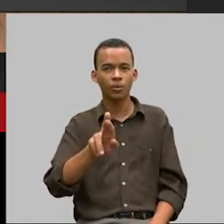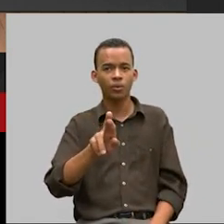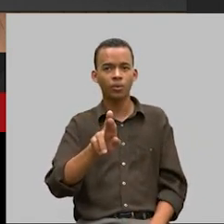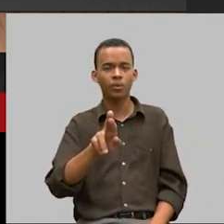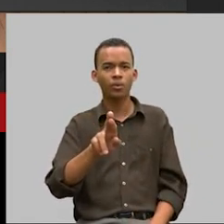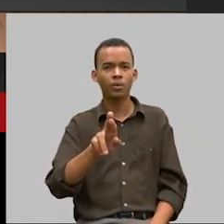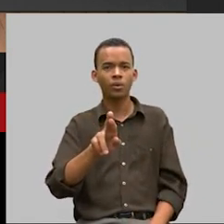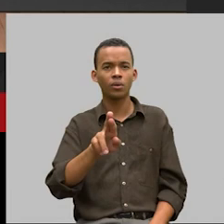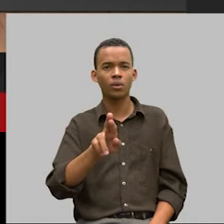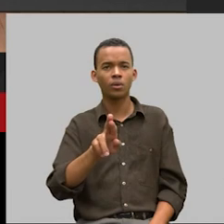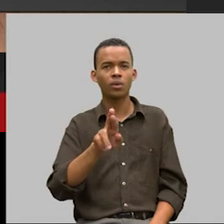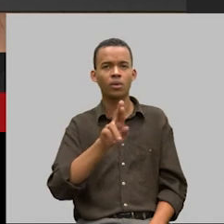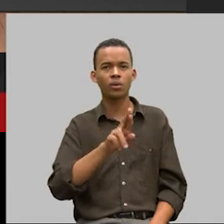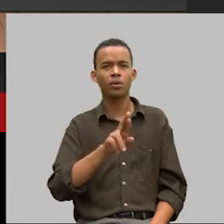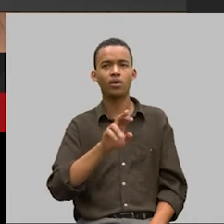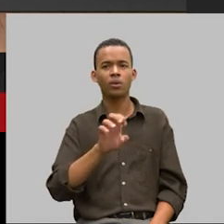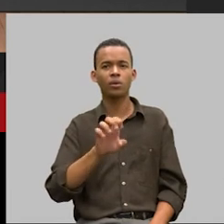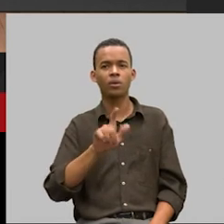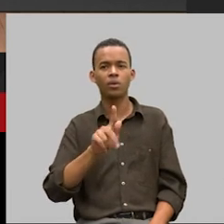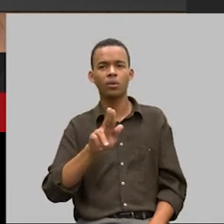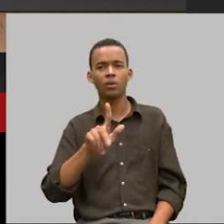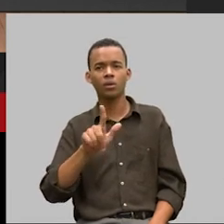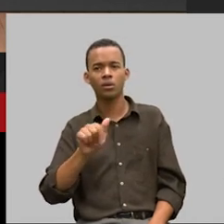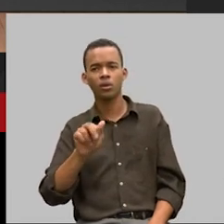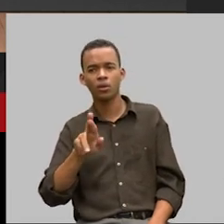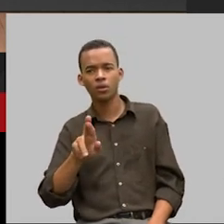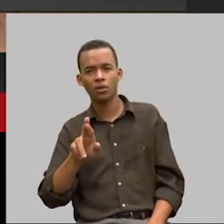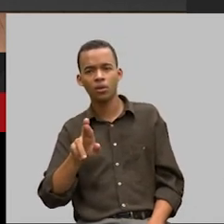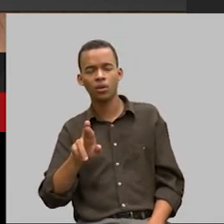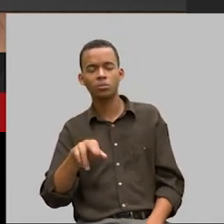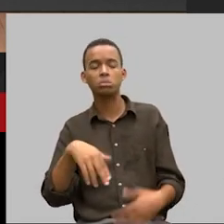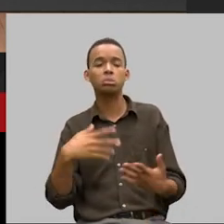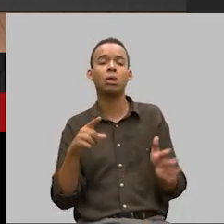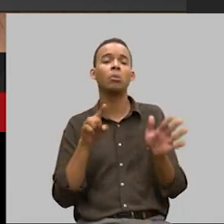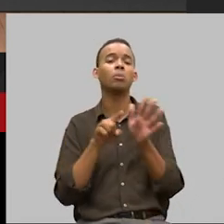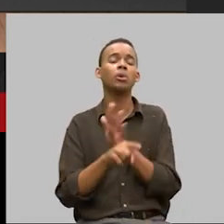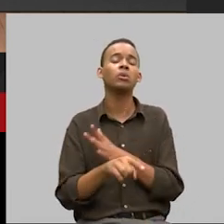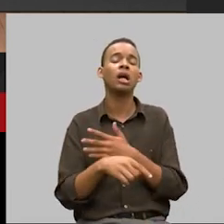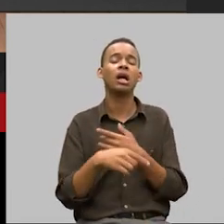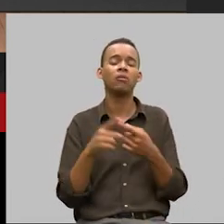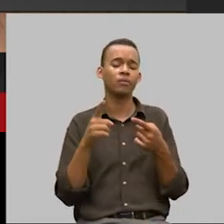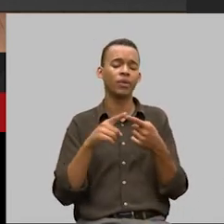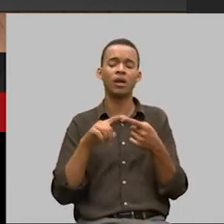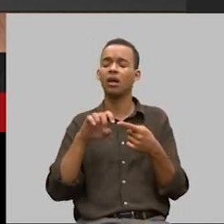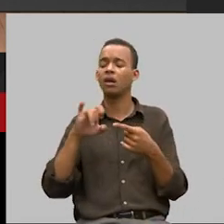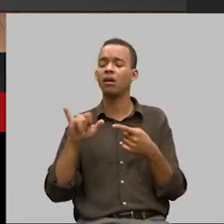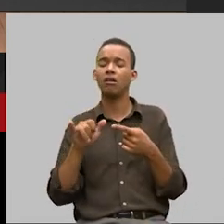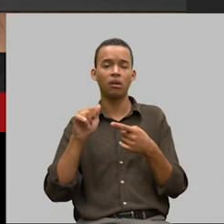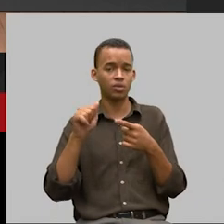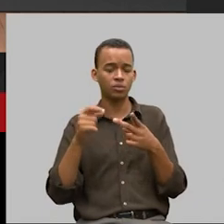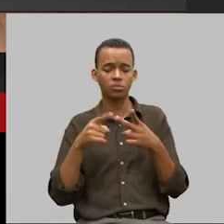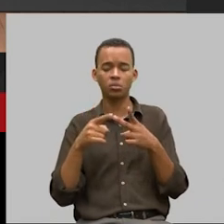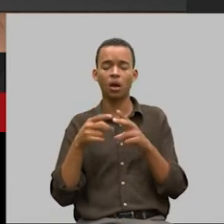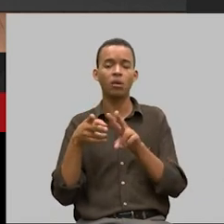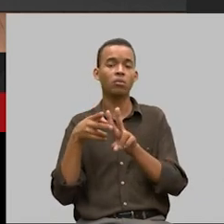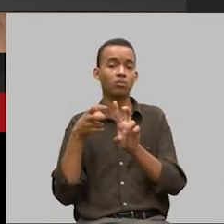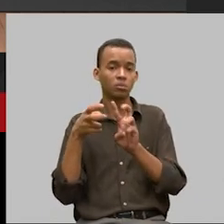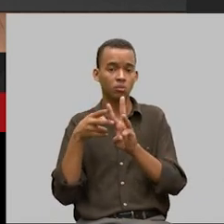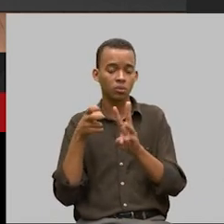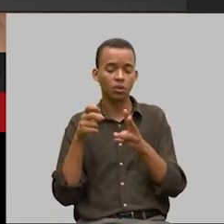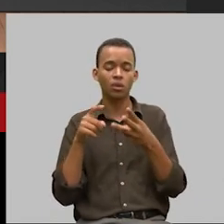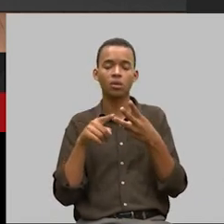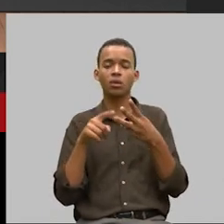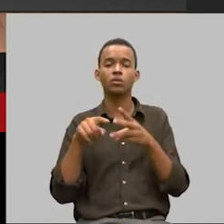o que que faz da Educação do campo da educação de jovens e adultos da educação indígena da educação das